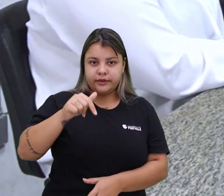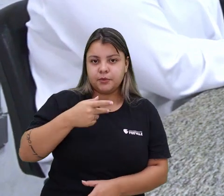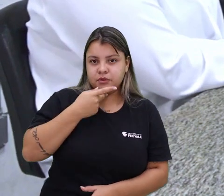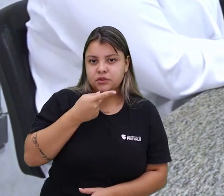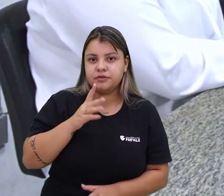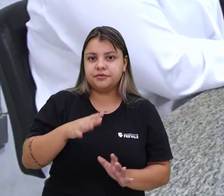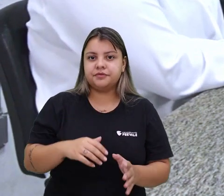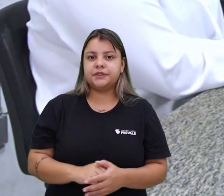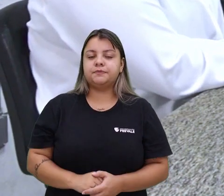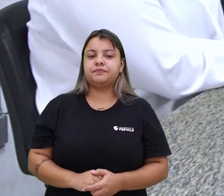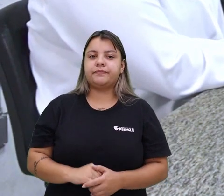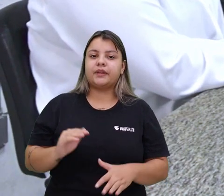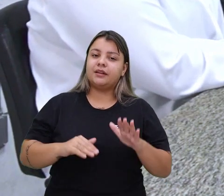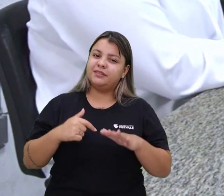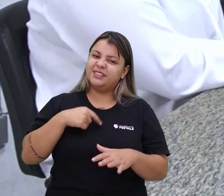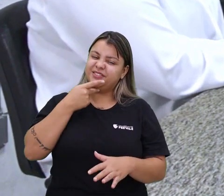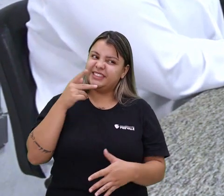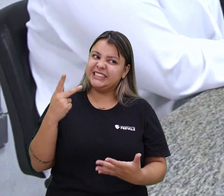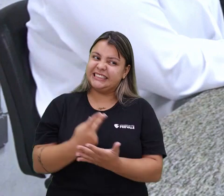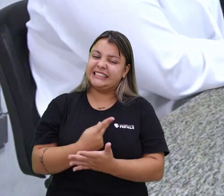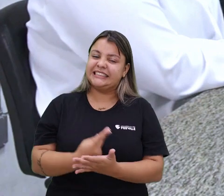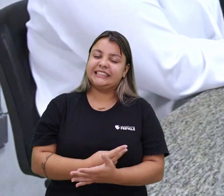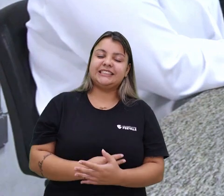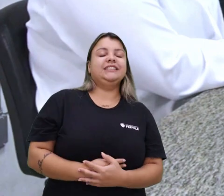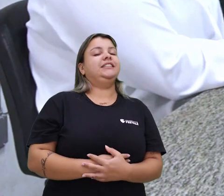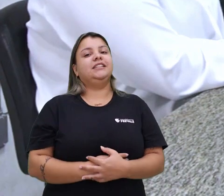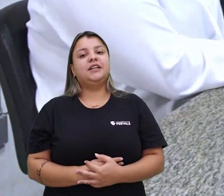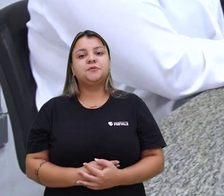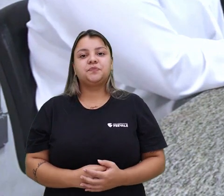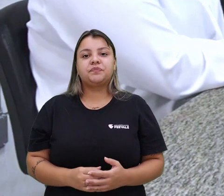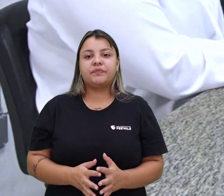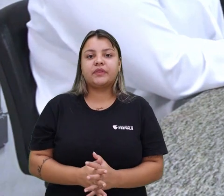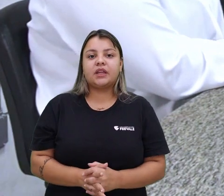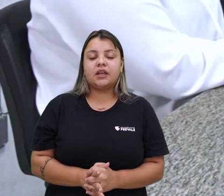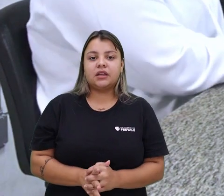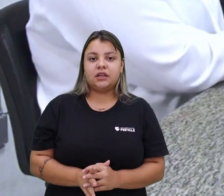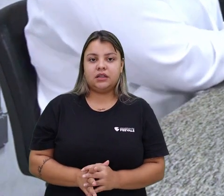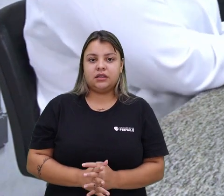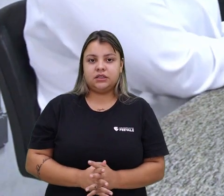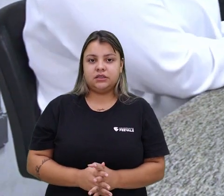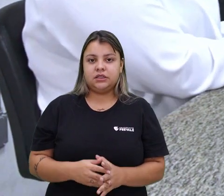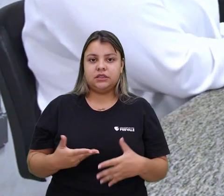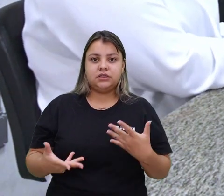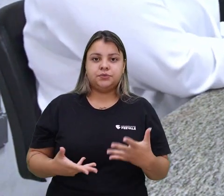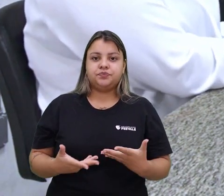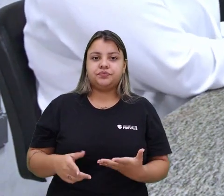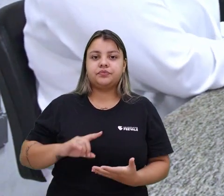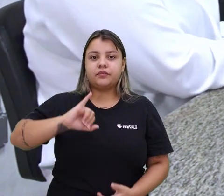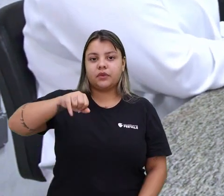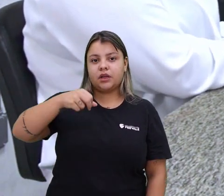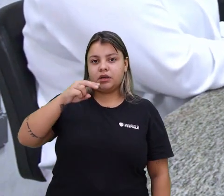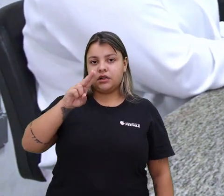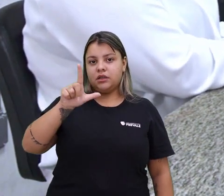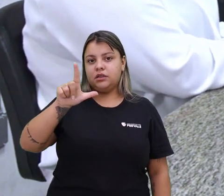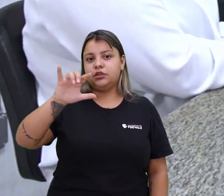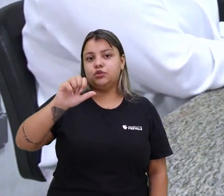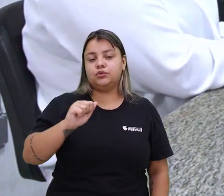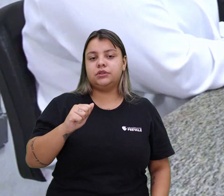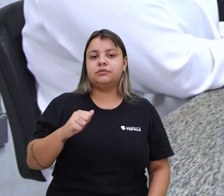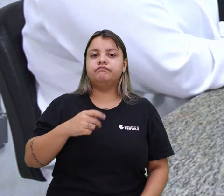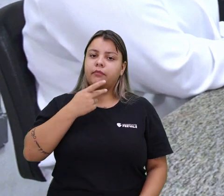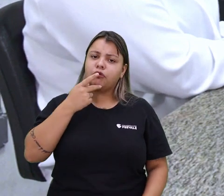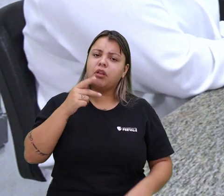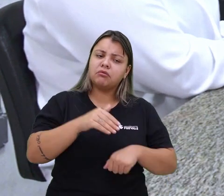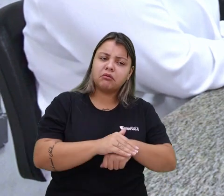depois assim talvez eu fale alguma coisa errada e aí ã a Júlia eu falava muito porque a